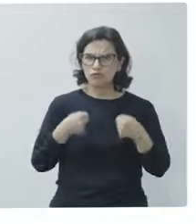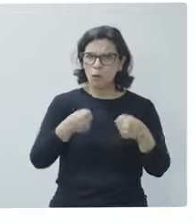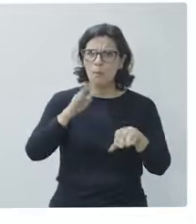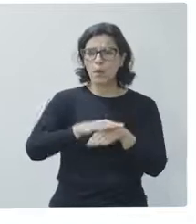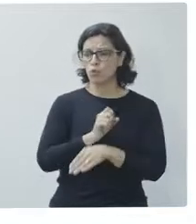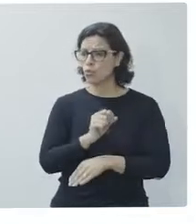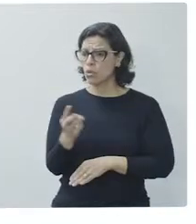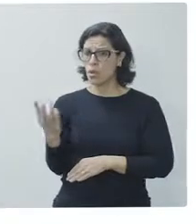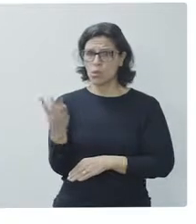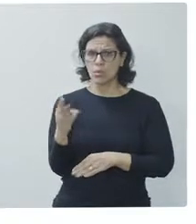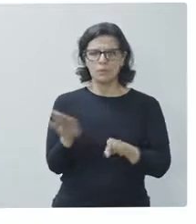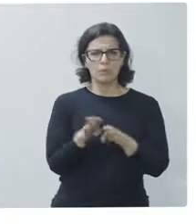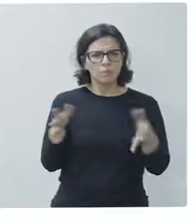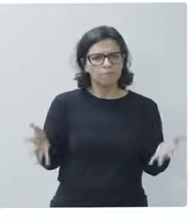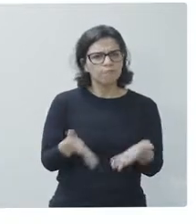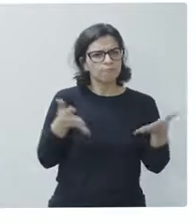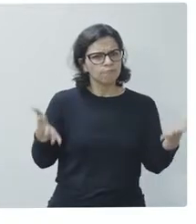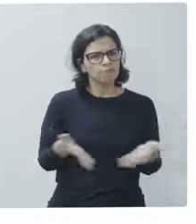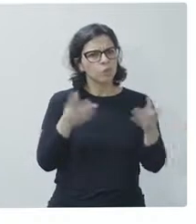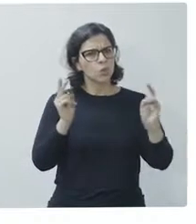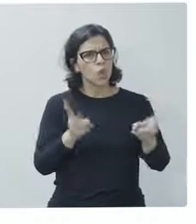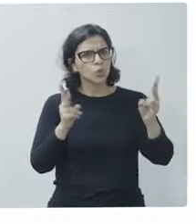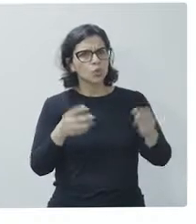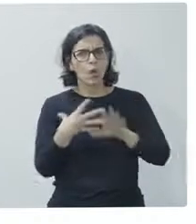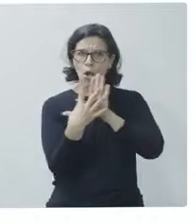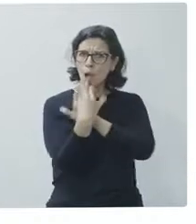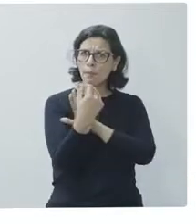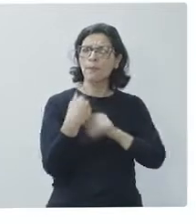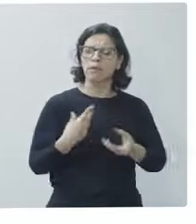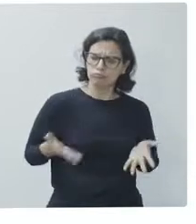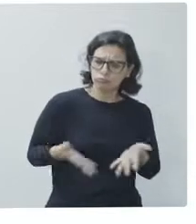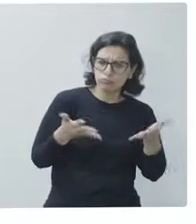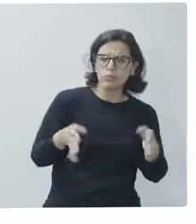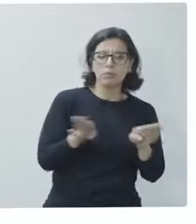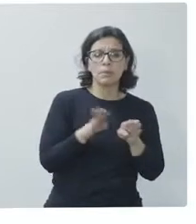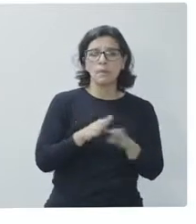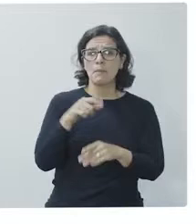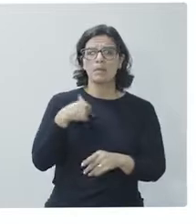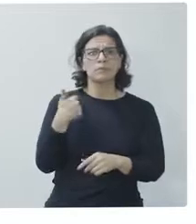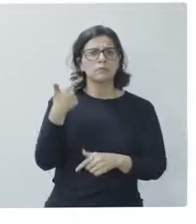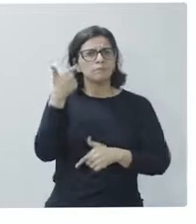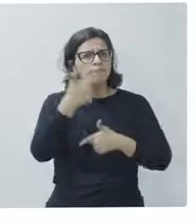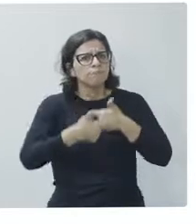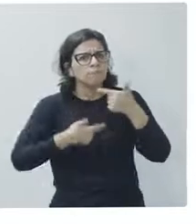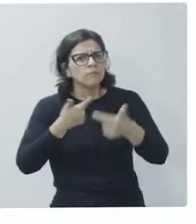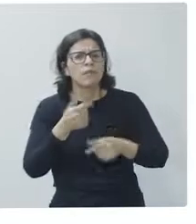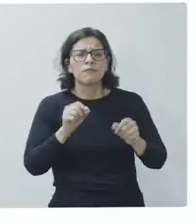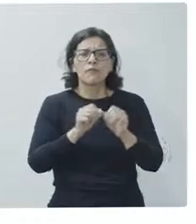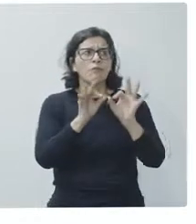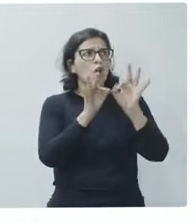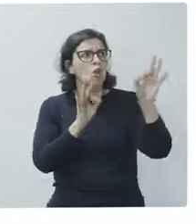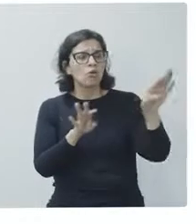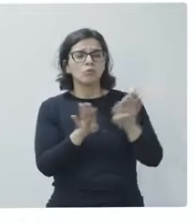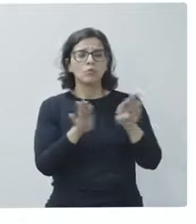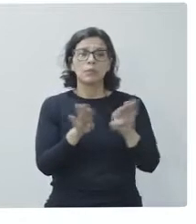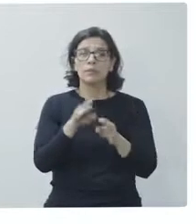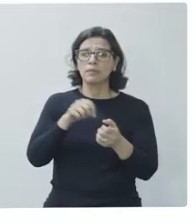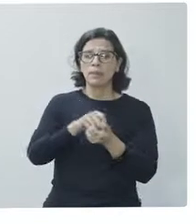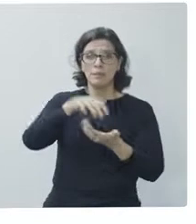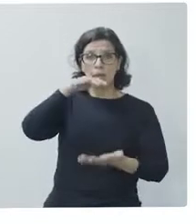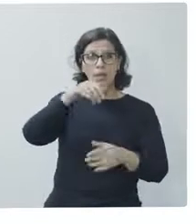que os demais, estimulava-os a seguir seu exemplo, embora tampouco avançasse na subida do morro,